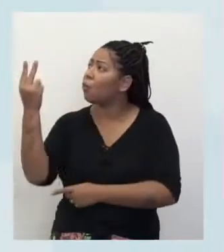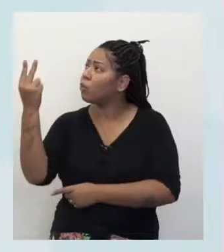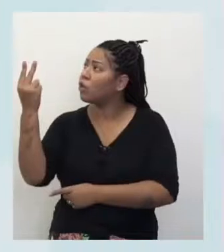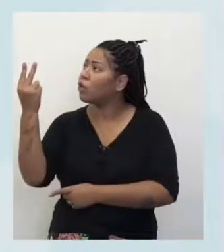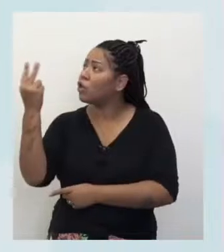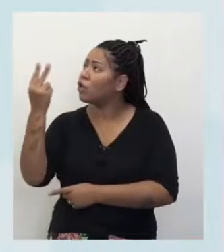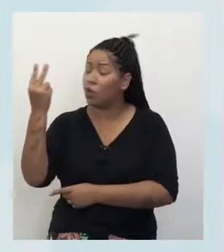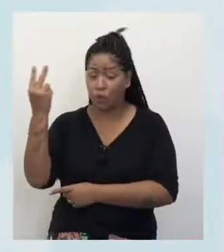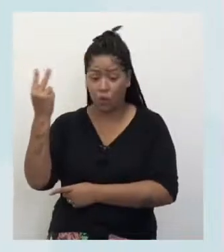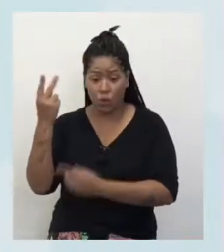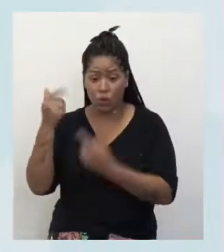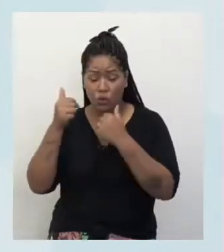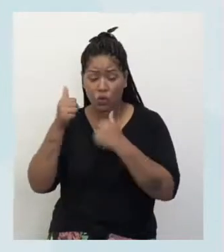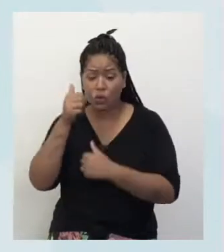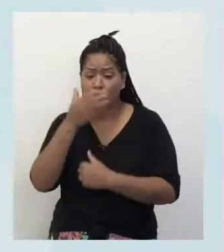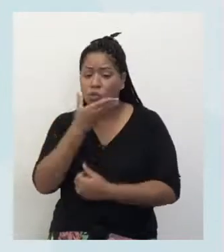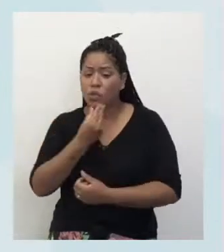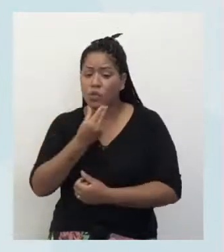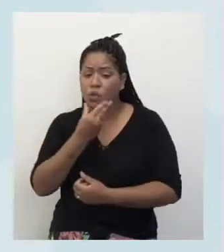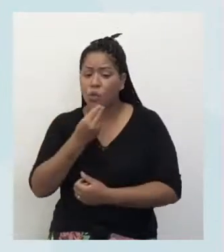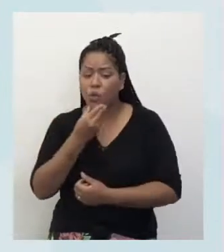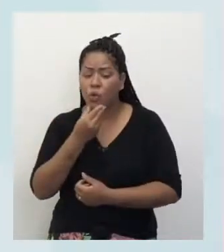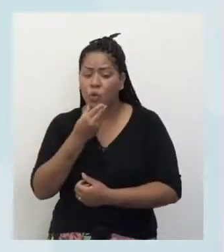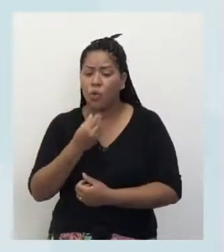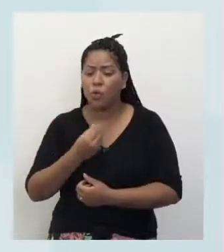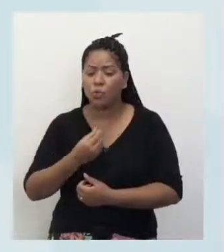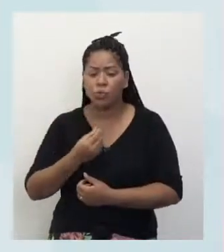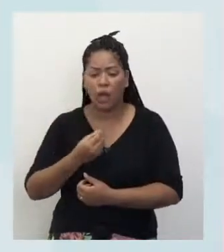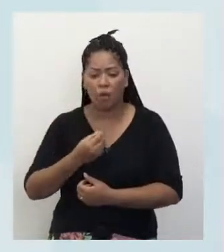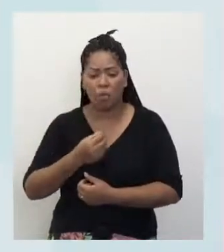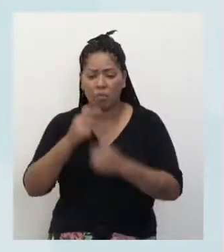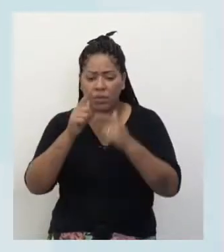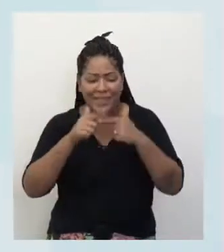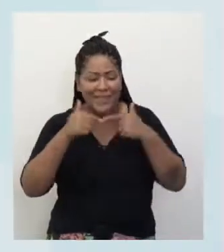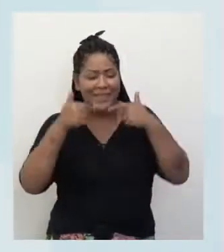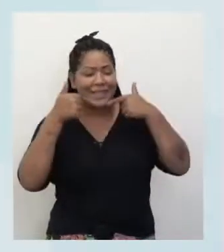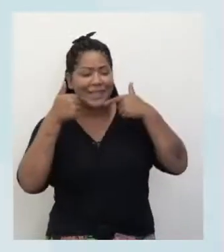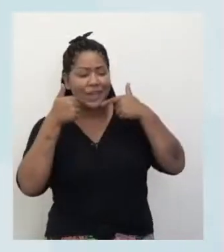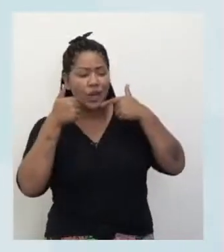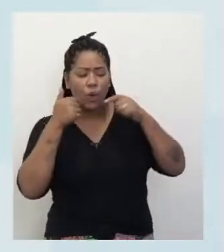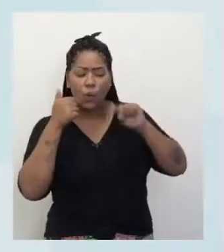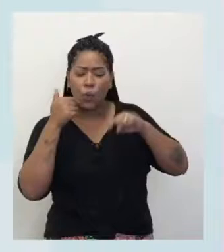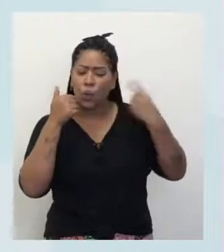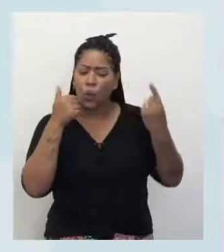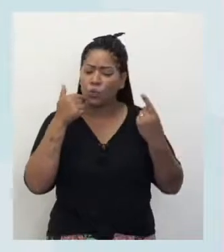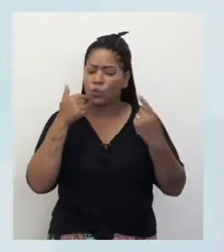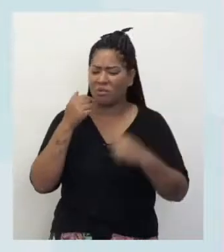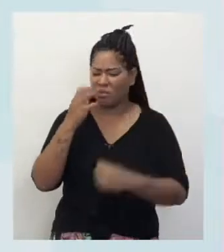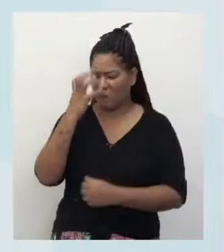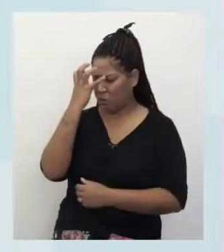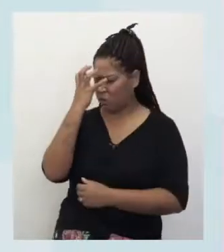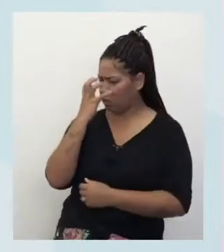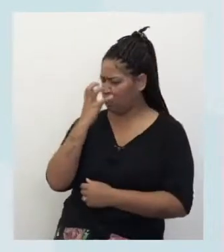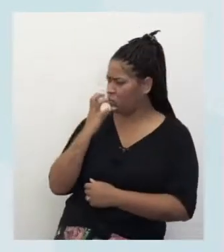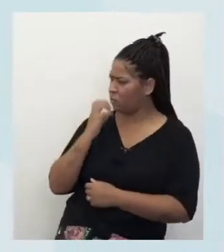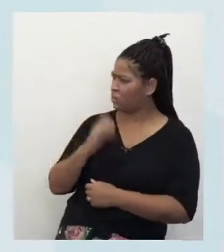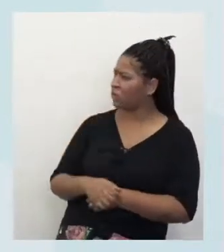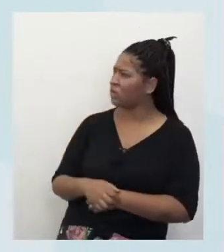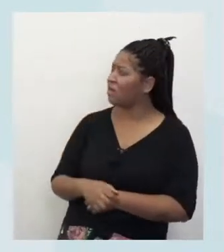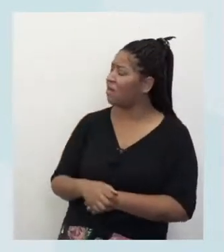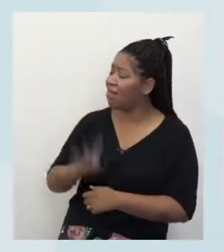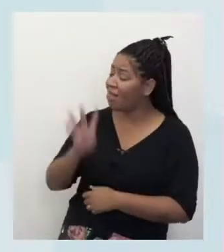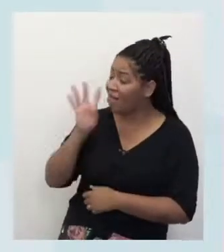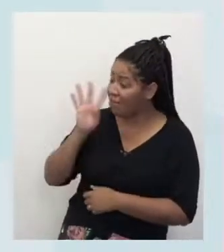aqui. Um está com uma aparência um pouco mais sorridente, o outro mais um cara, assim, de nervoso ou preocupado. E ele diz, legal